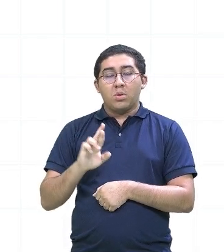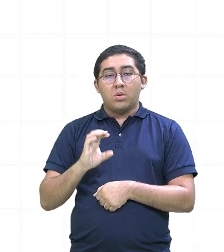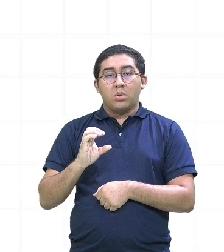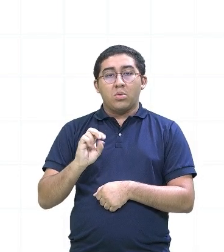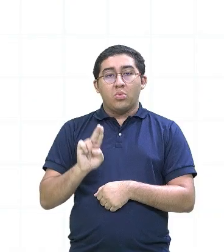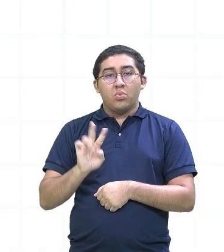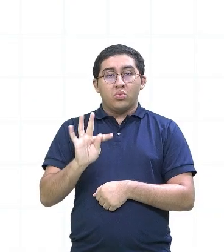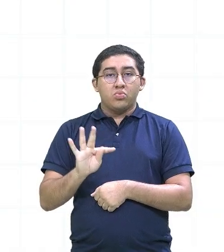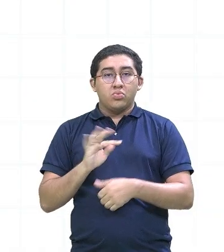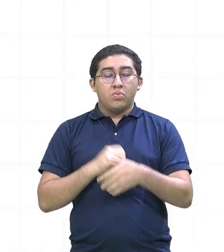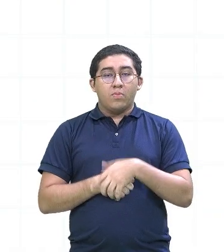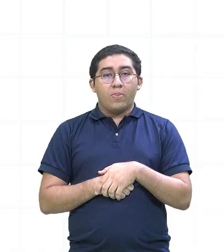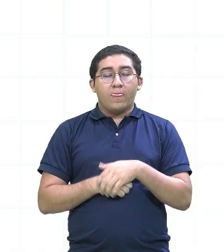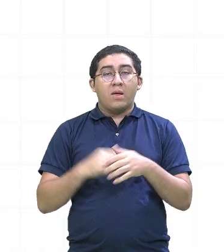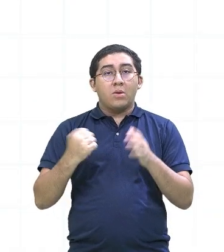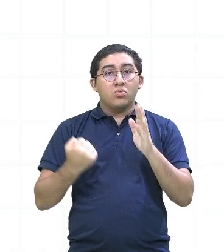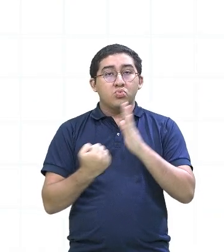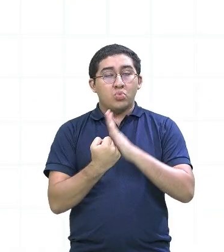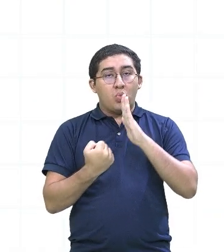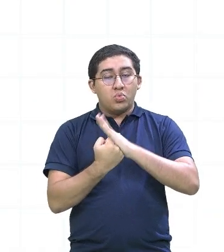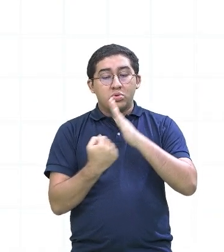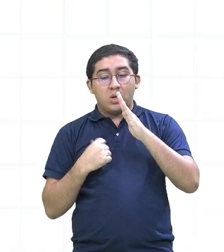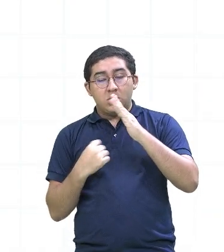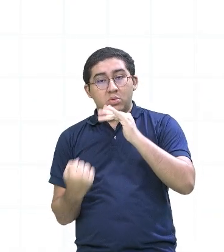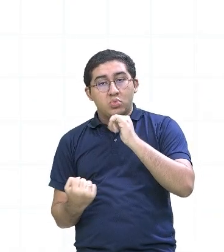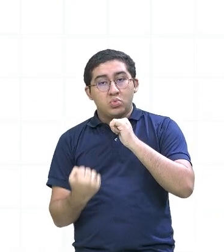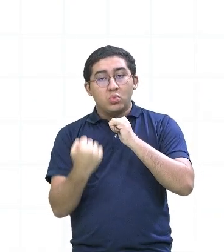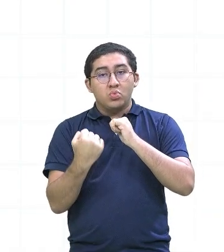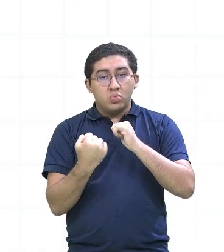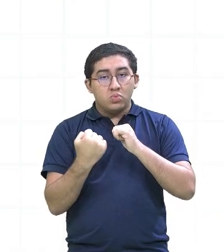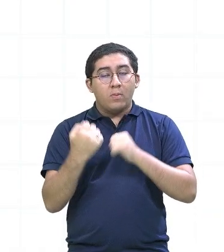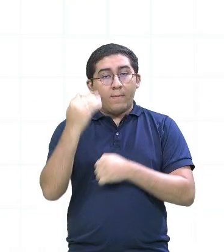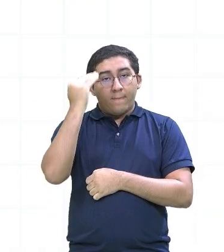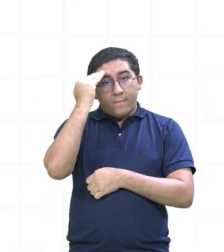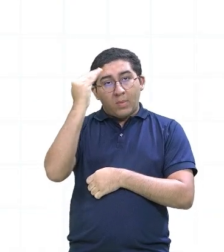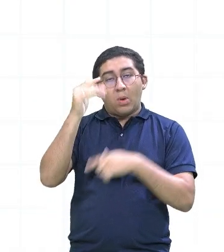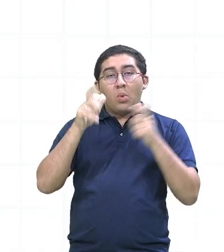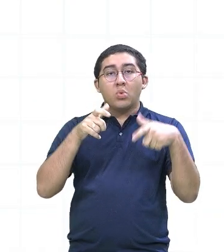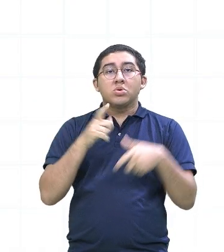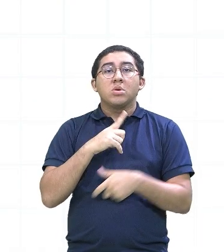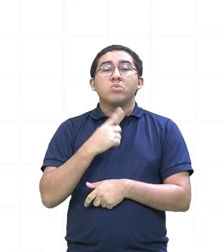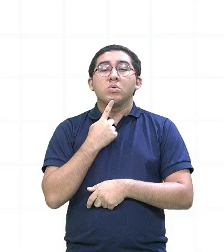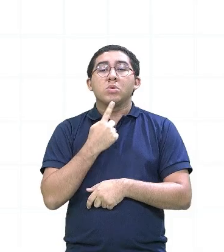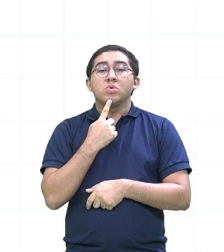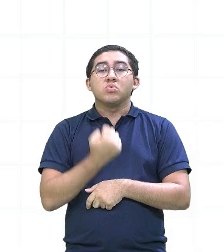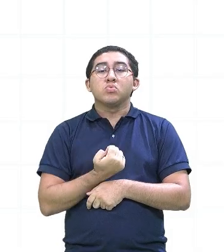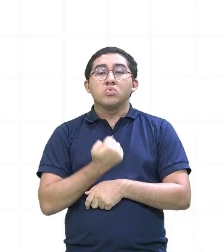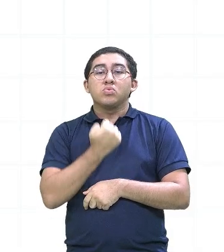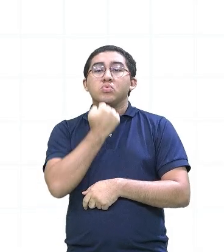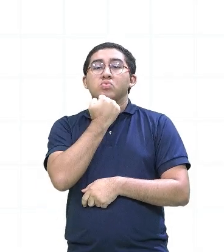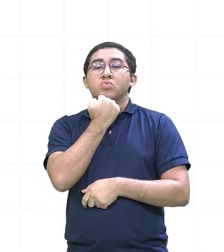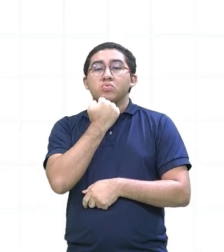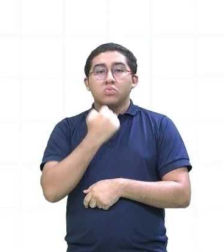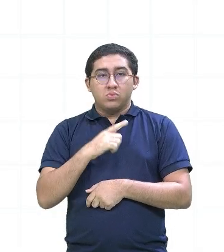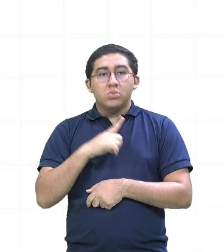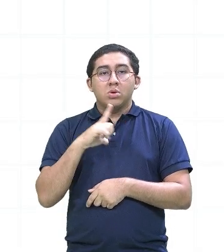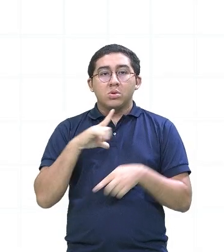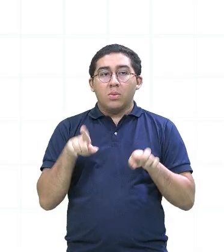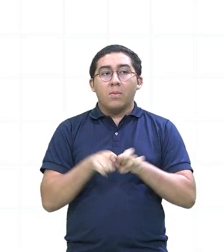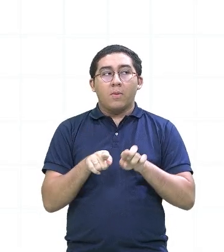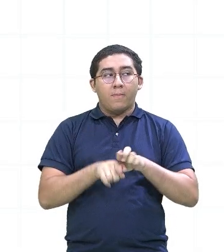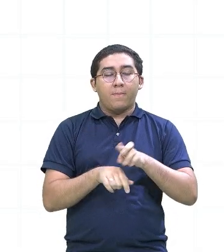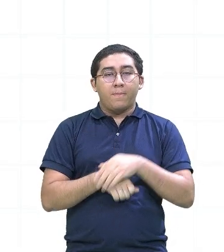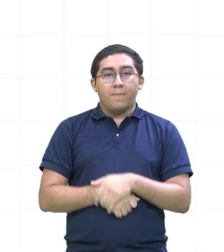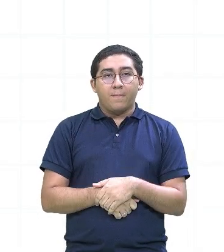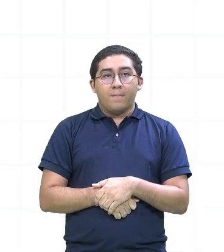um soco dado de baixo para cima, focando principalmente o queixo. Então, no momento ali de